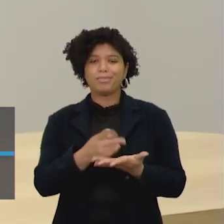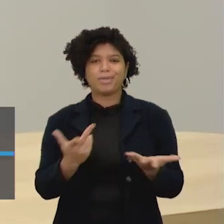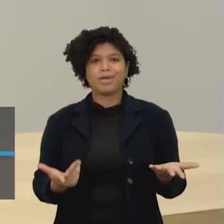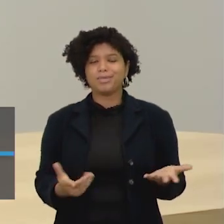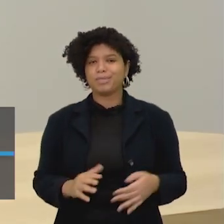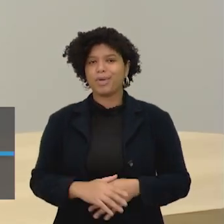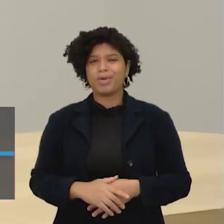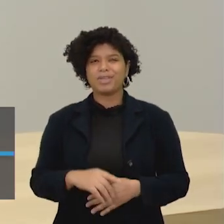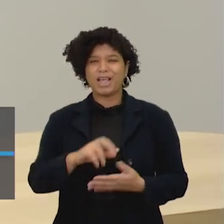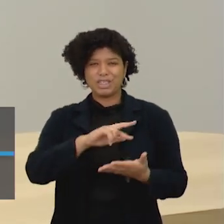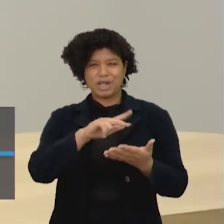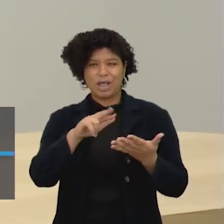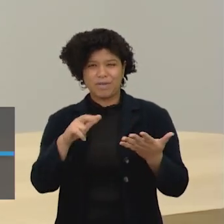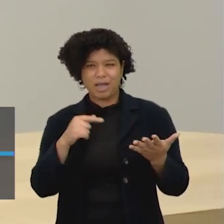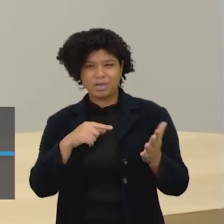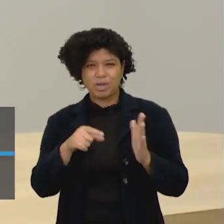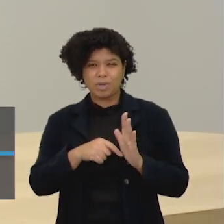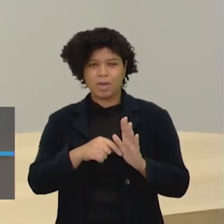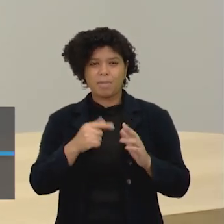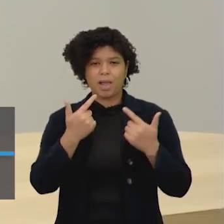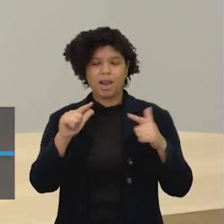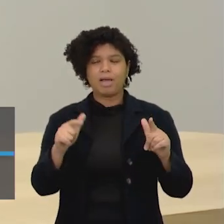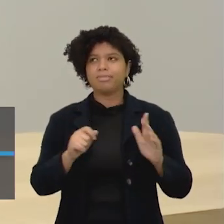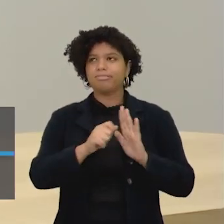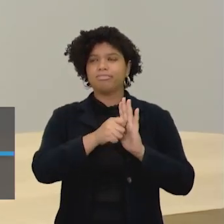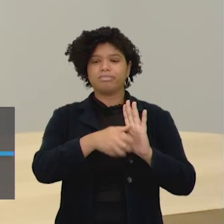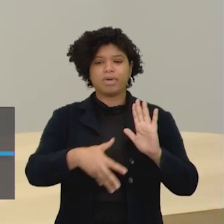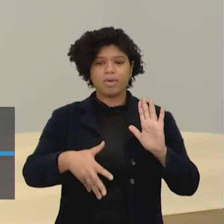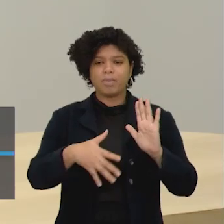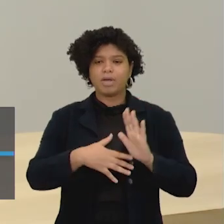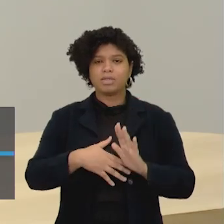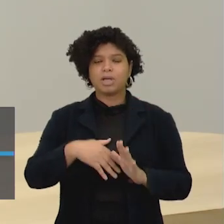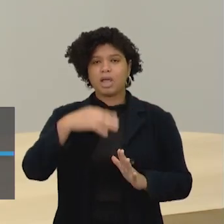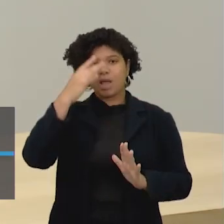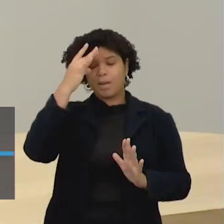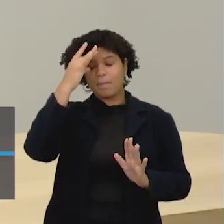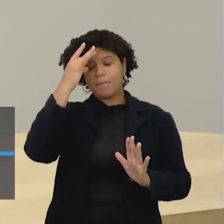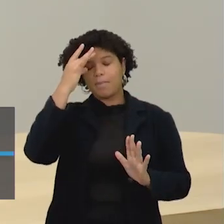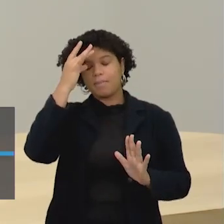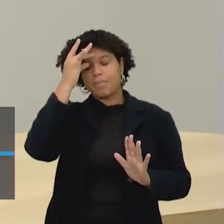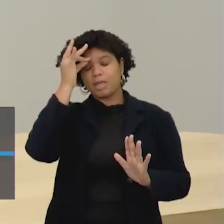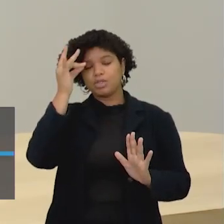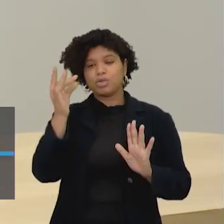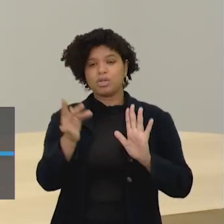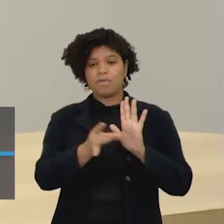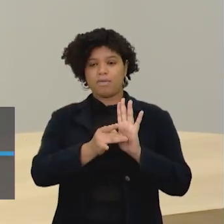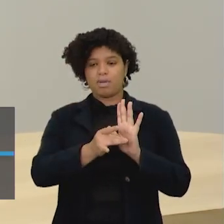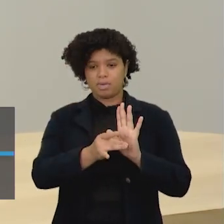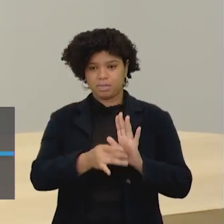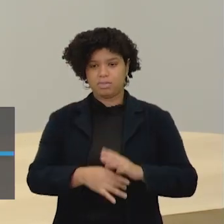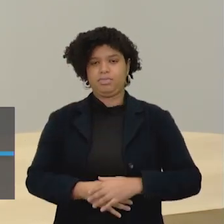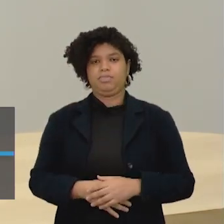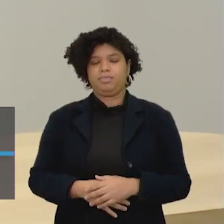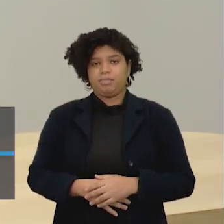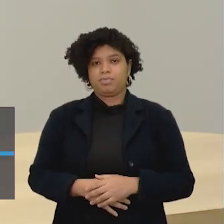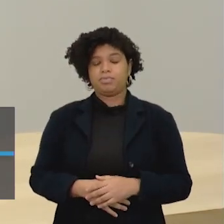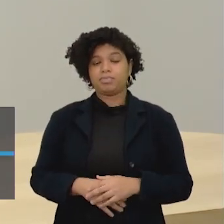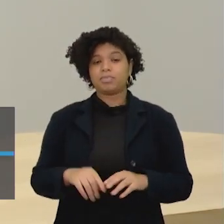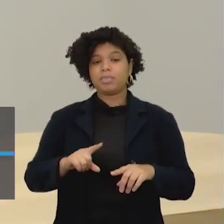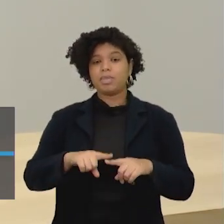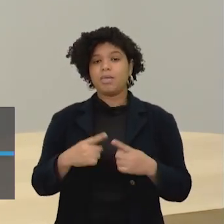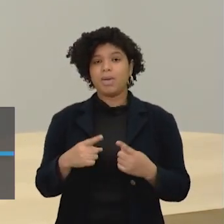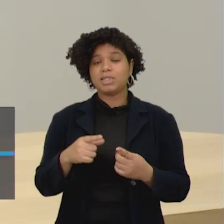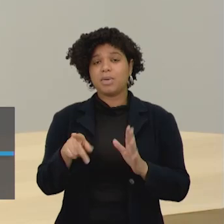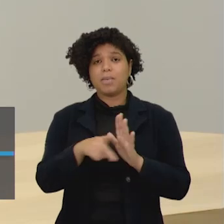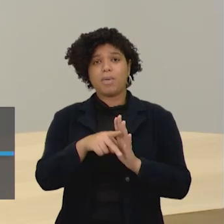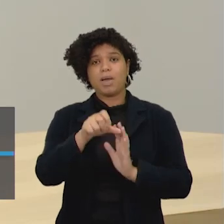hipérbole, metáfora, catacrese, ironia, a personificação. Mas assim, a sinestesia, ela não é